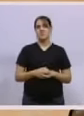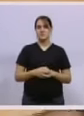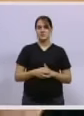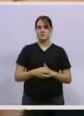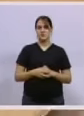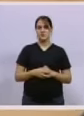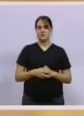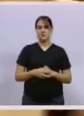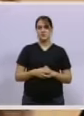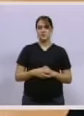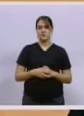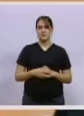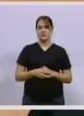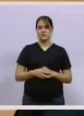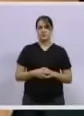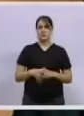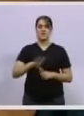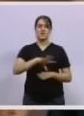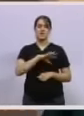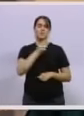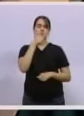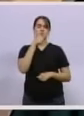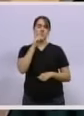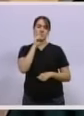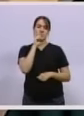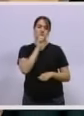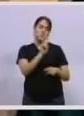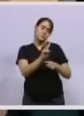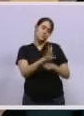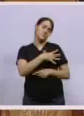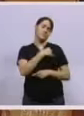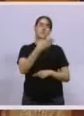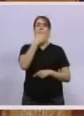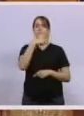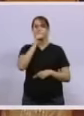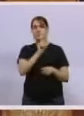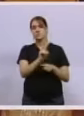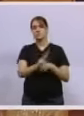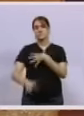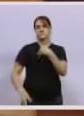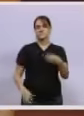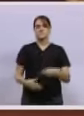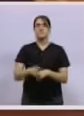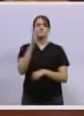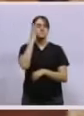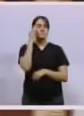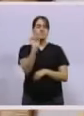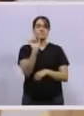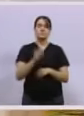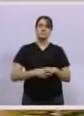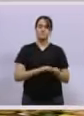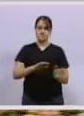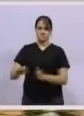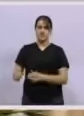mais sagrado que você ver o amor de uma mãe pelo filho, de um pai pelo filho. De você saber que você... Tu disse